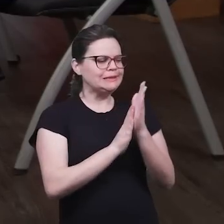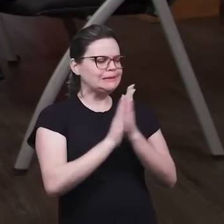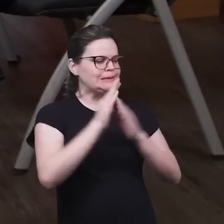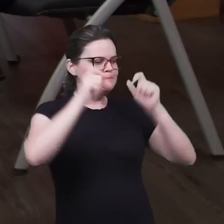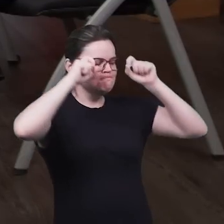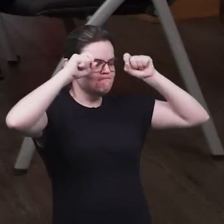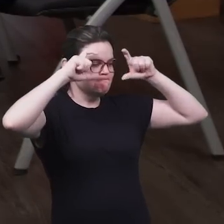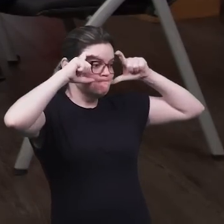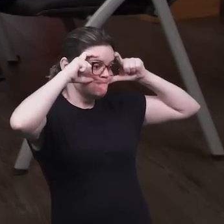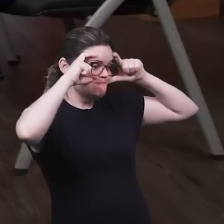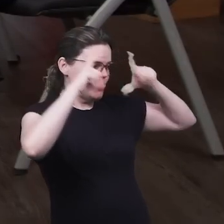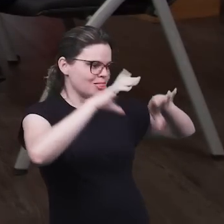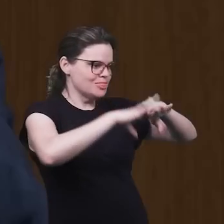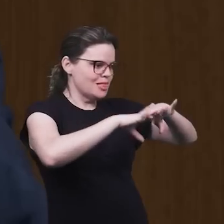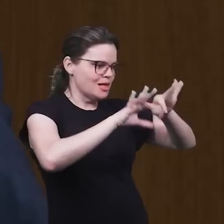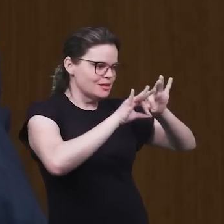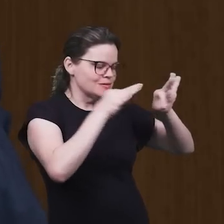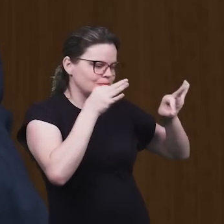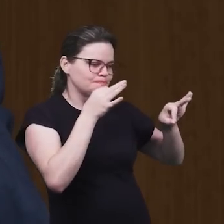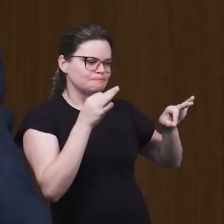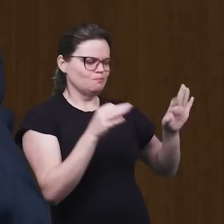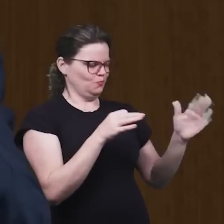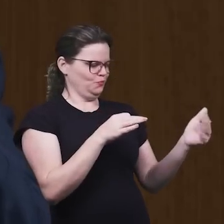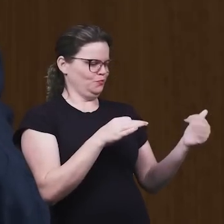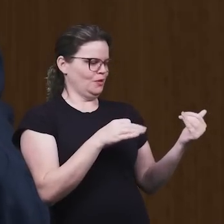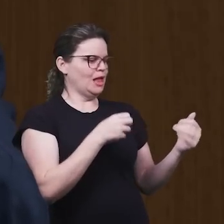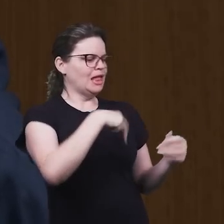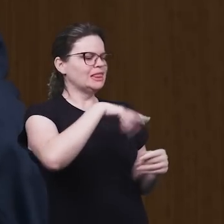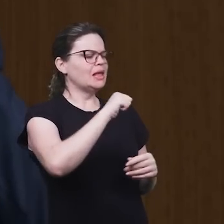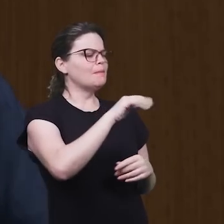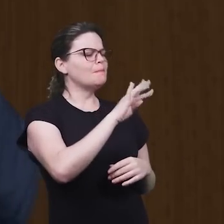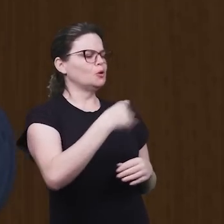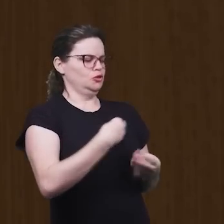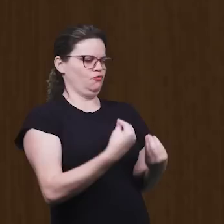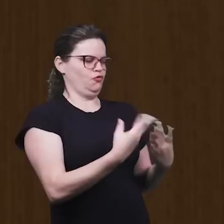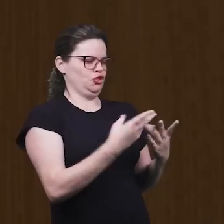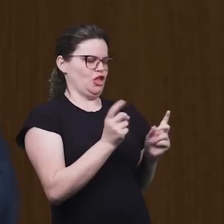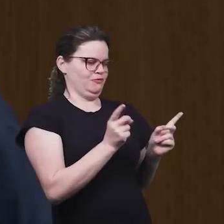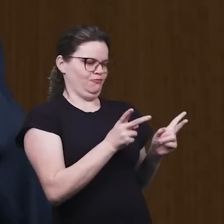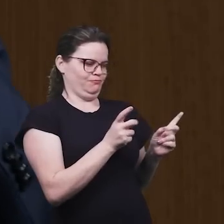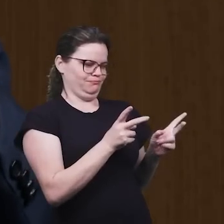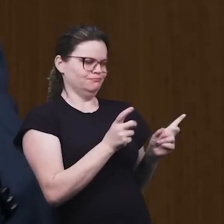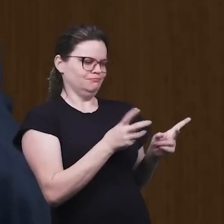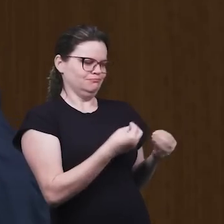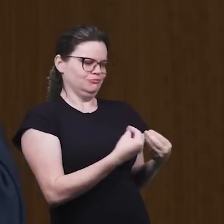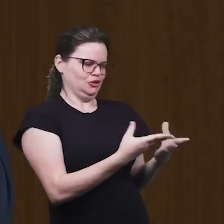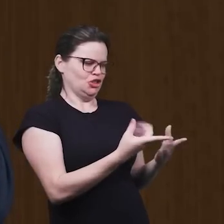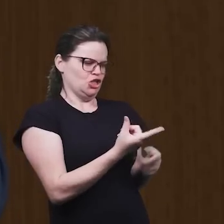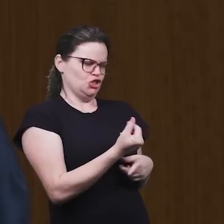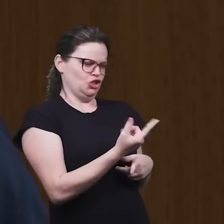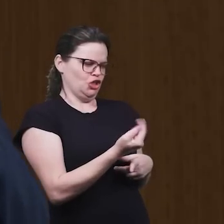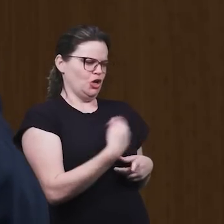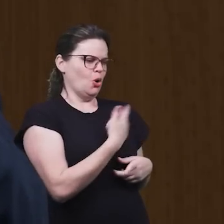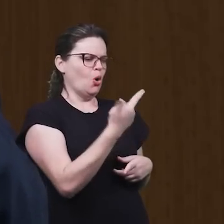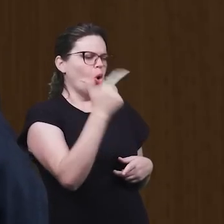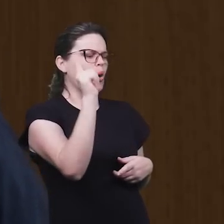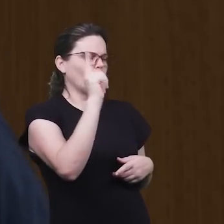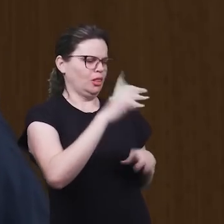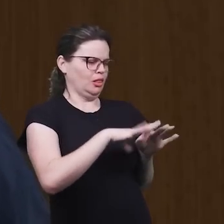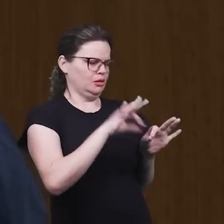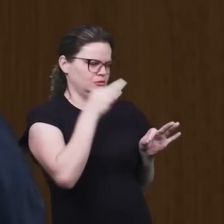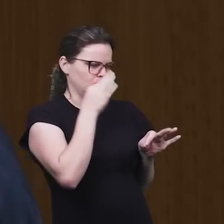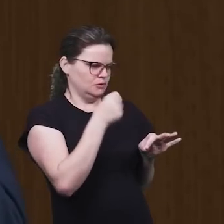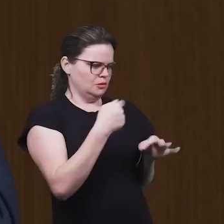cobiça a vinha de Nabote e abre uma negociação. Nabote, eu te dou dinheiro, eu te dou uma outra vinha melhor, qualquer